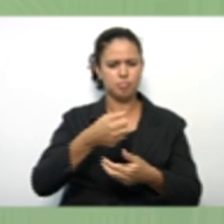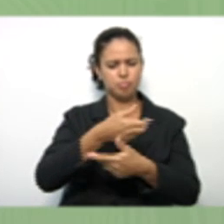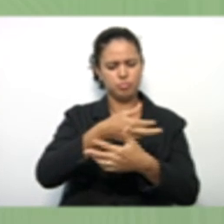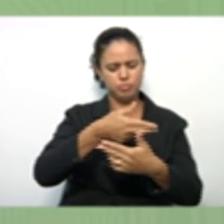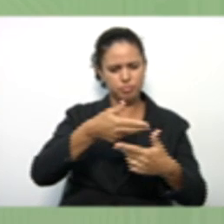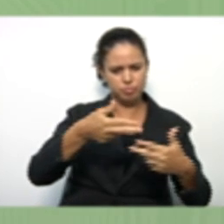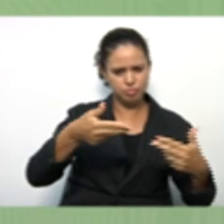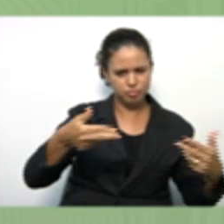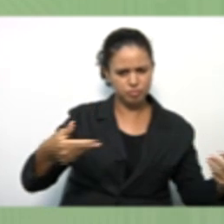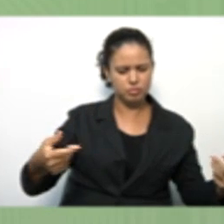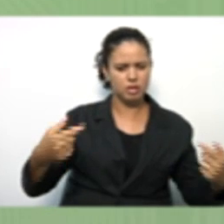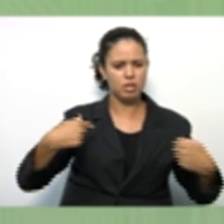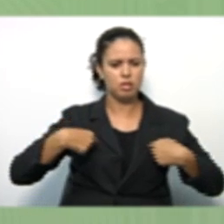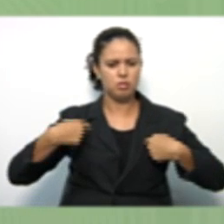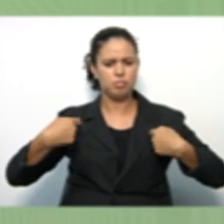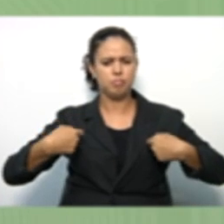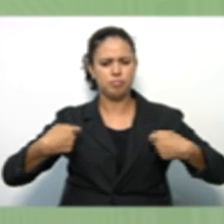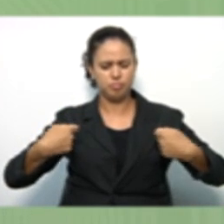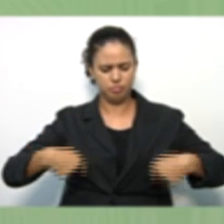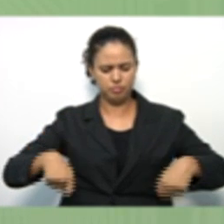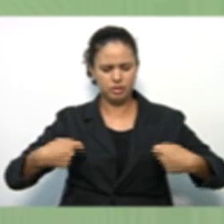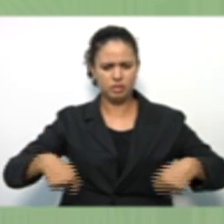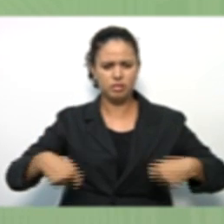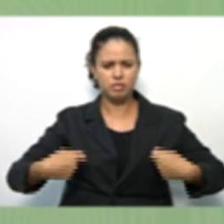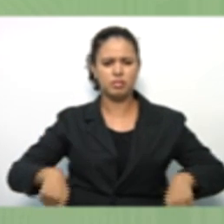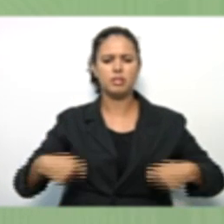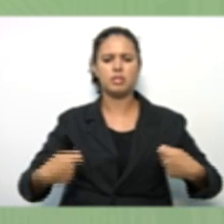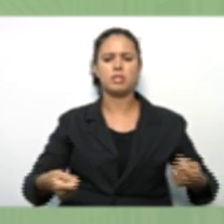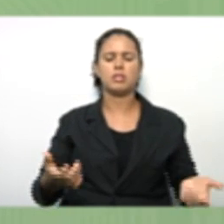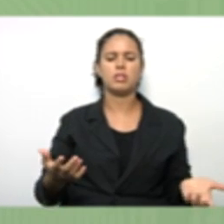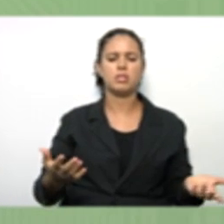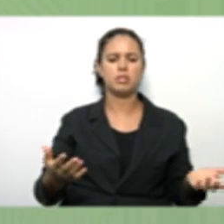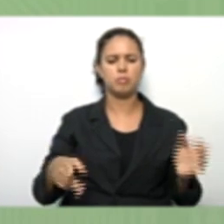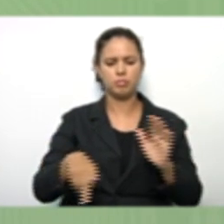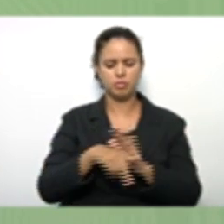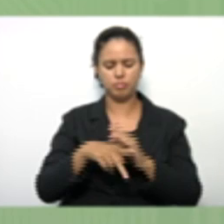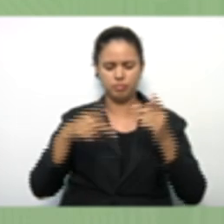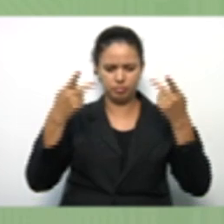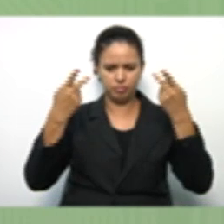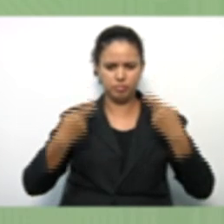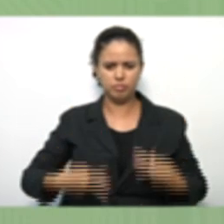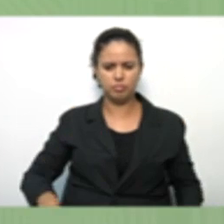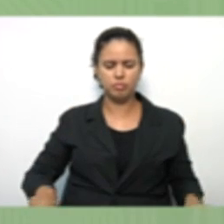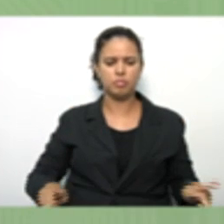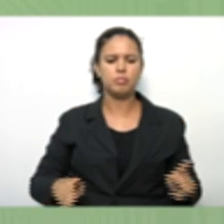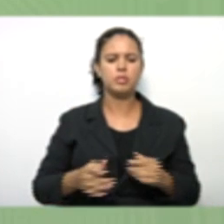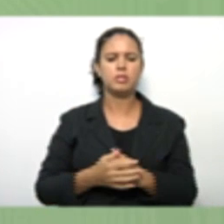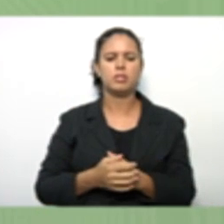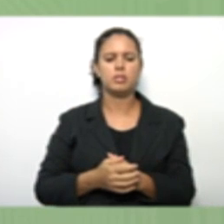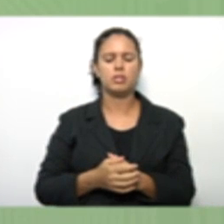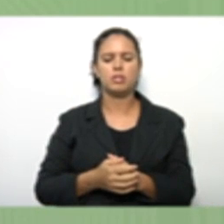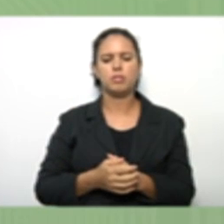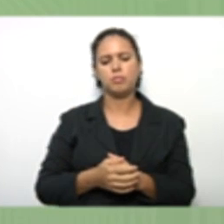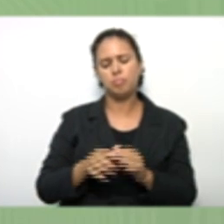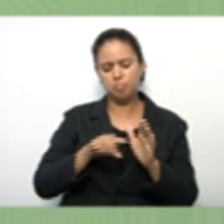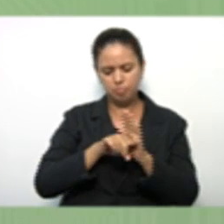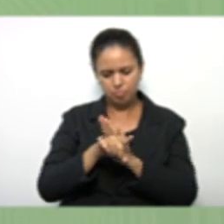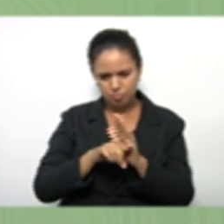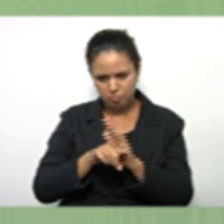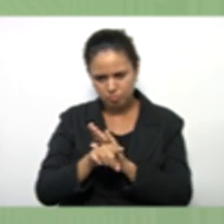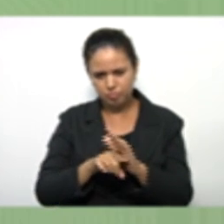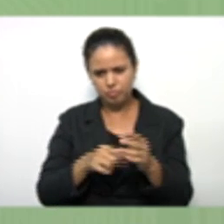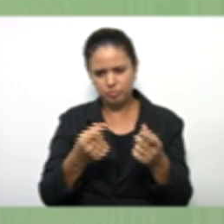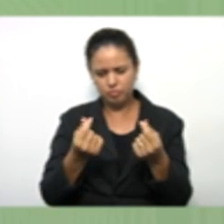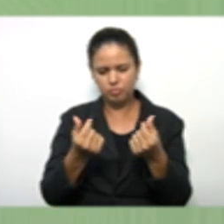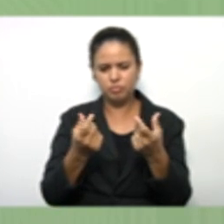fazer necessidades humanas suscetíveis de avaliação monetária. Podem ser de 2